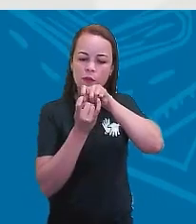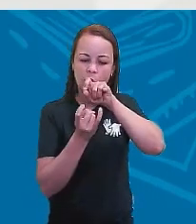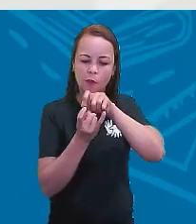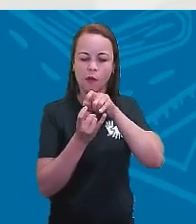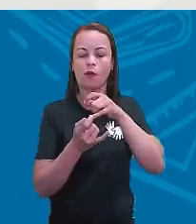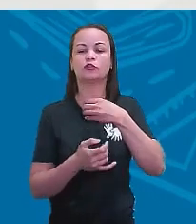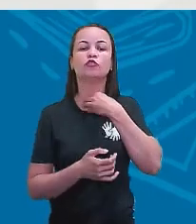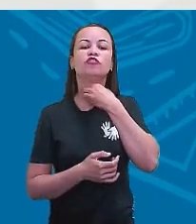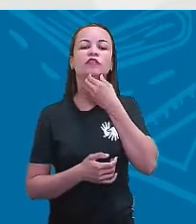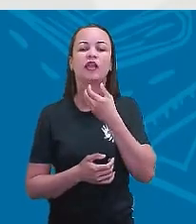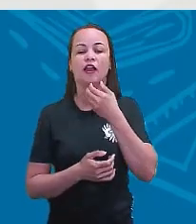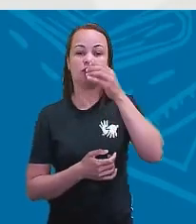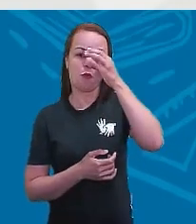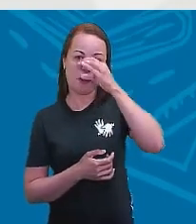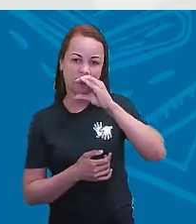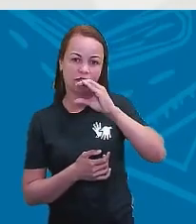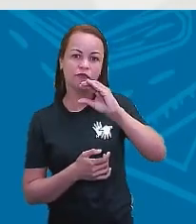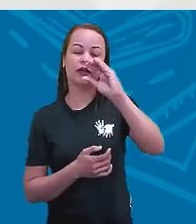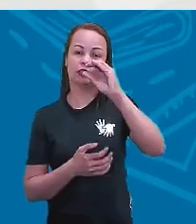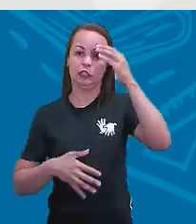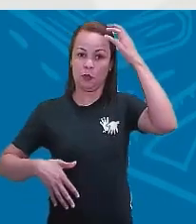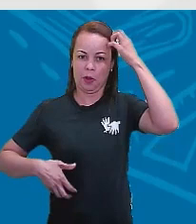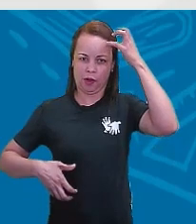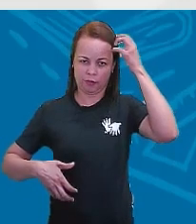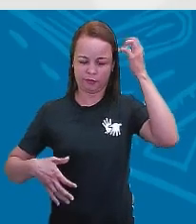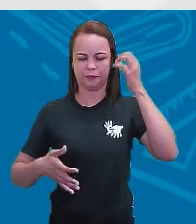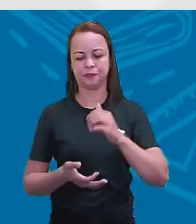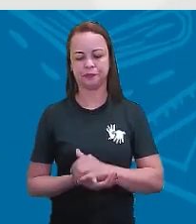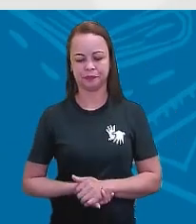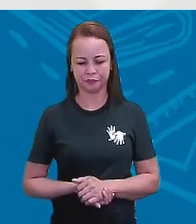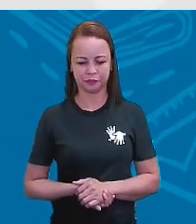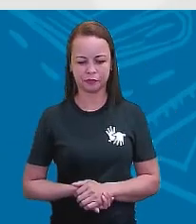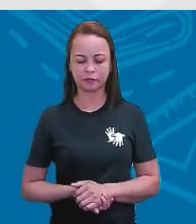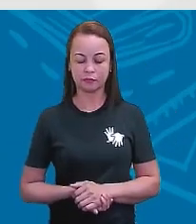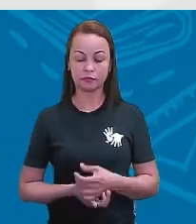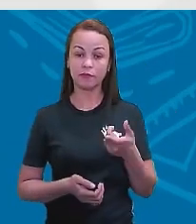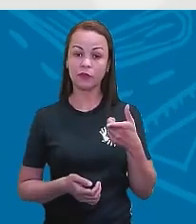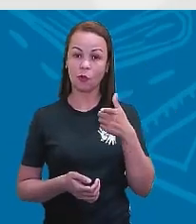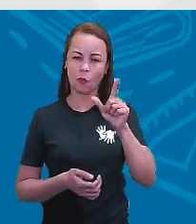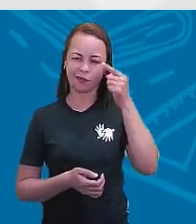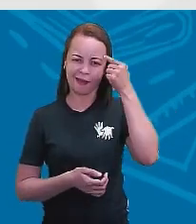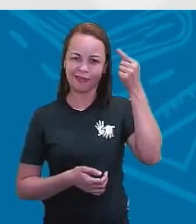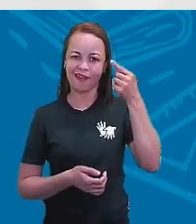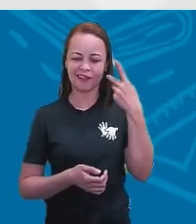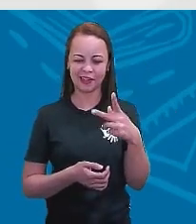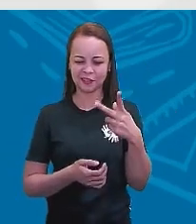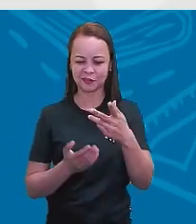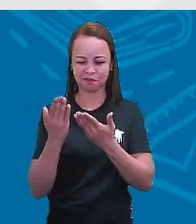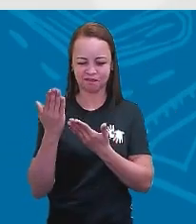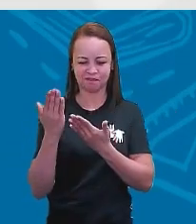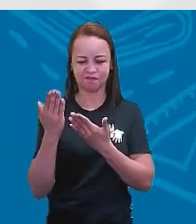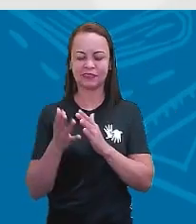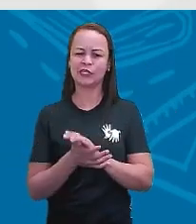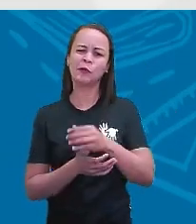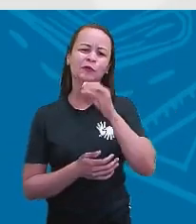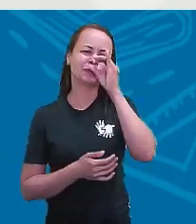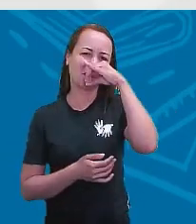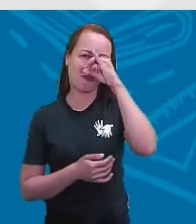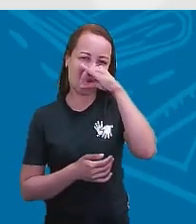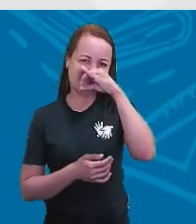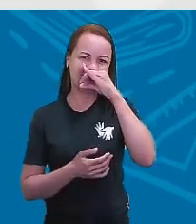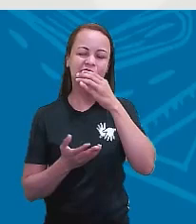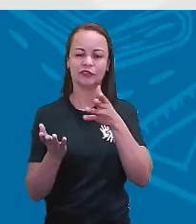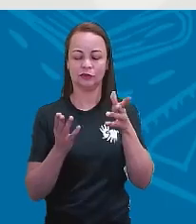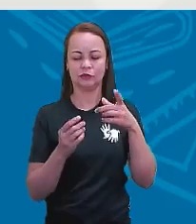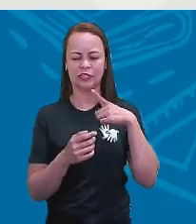macaco. Vamos ver outras ideias de animais feitos com materiais recicláveis. Olha ali, os porquinhos. Tem um